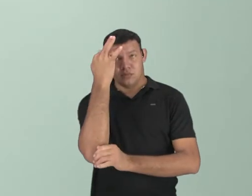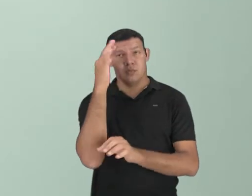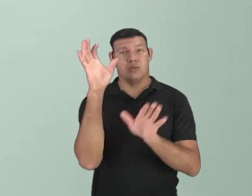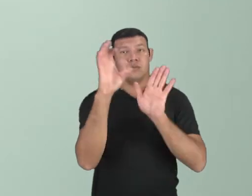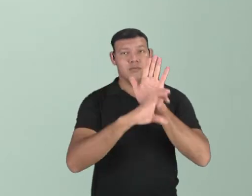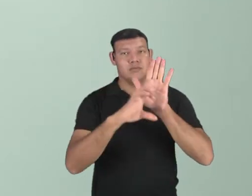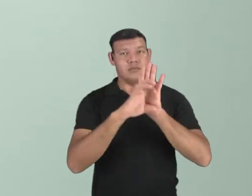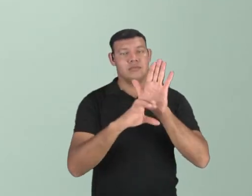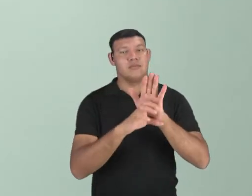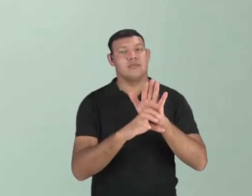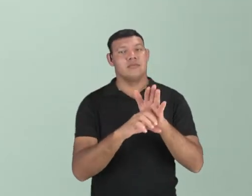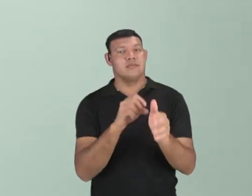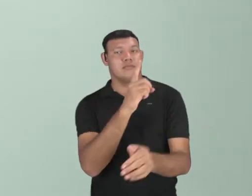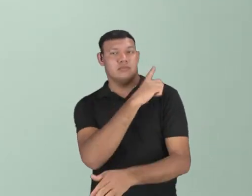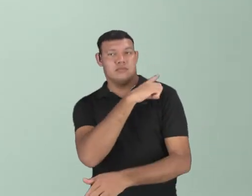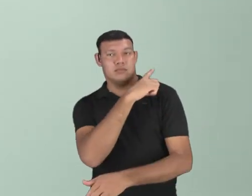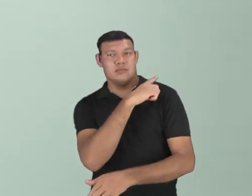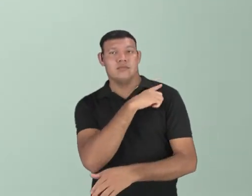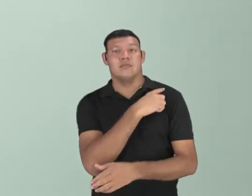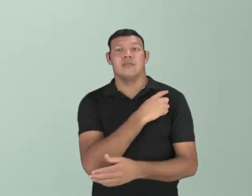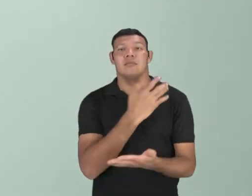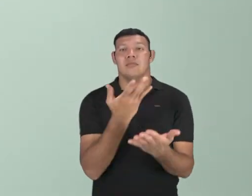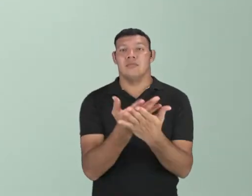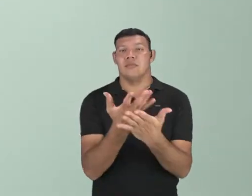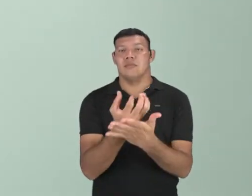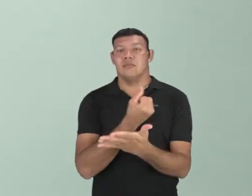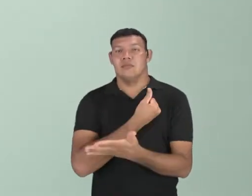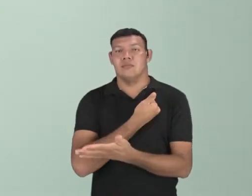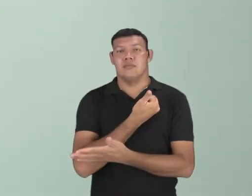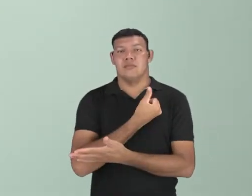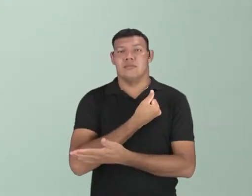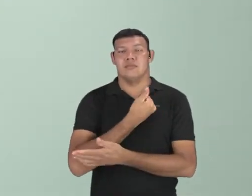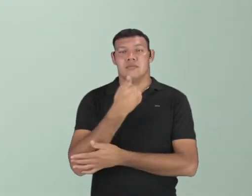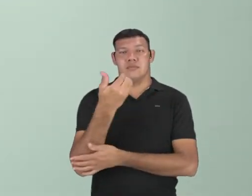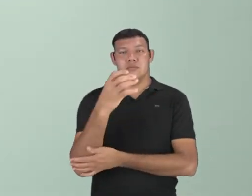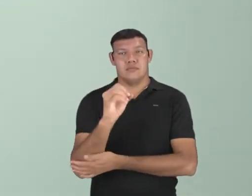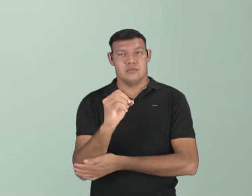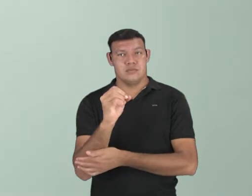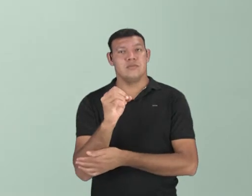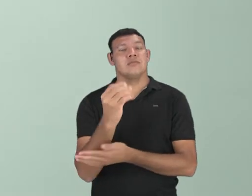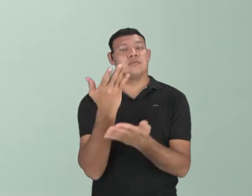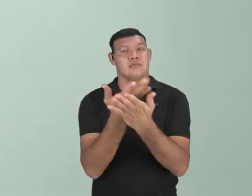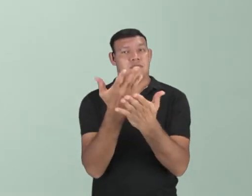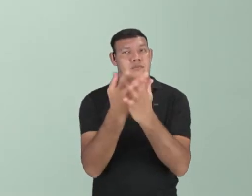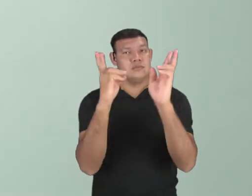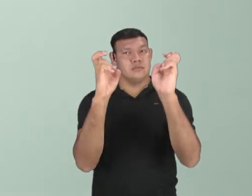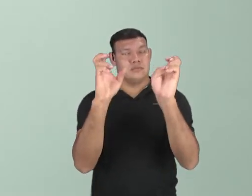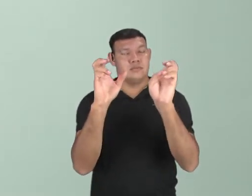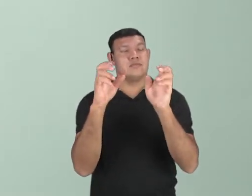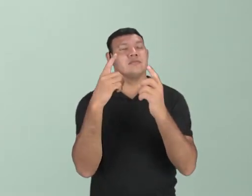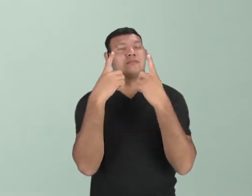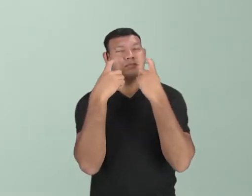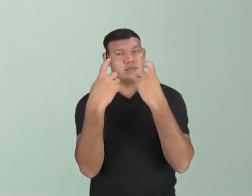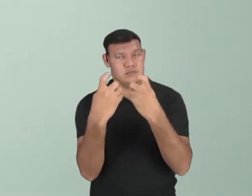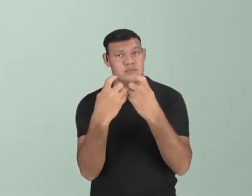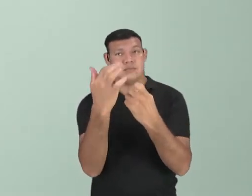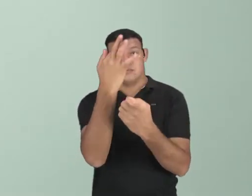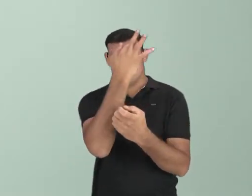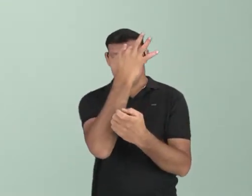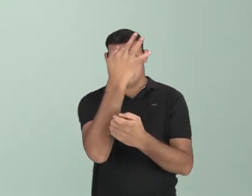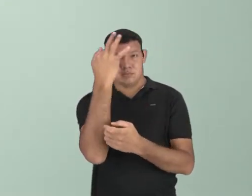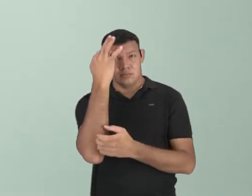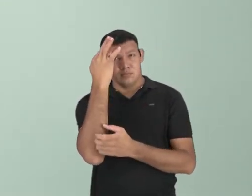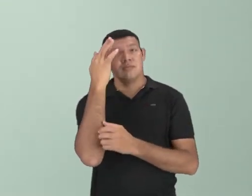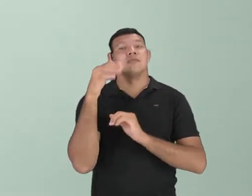série, estamos aí na nossa 10ª aula. Tá? Estamos trabalhando uma temática muito interessante, né? A